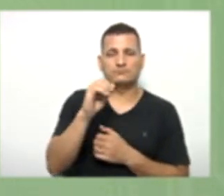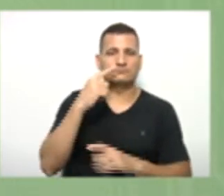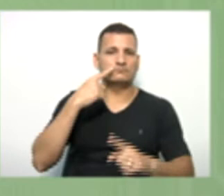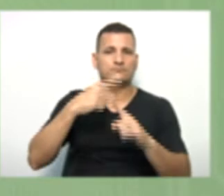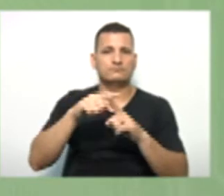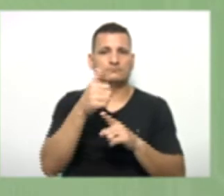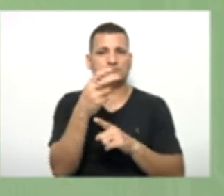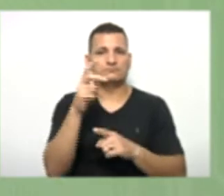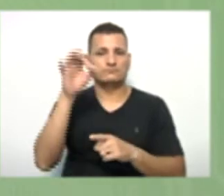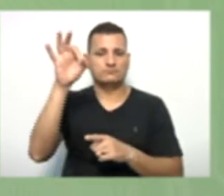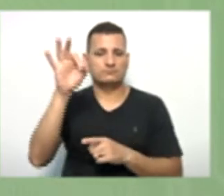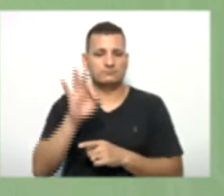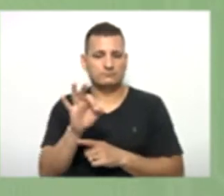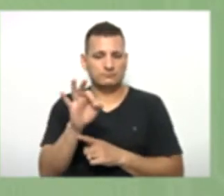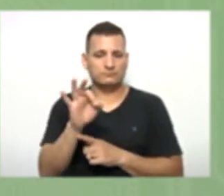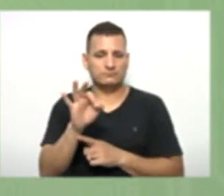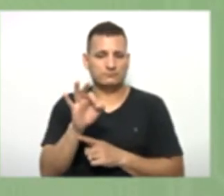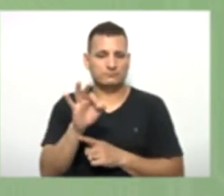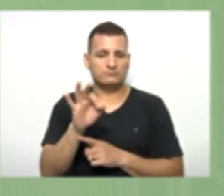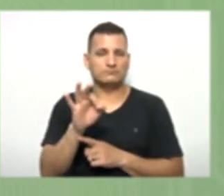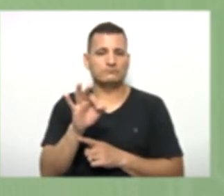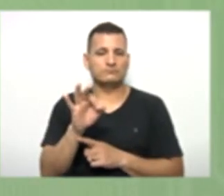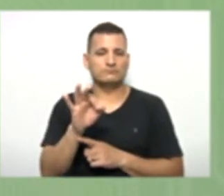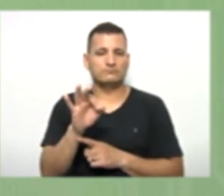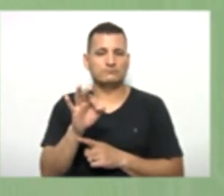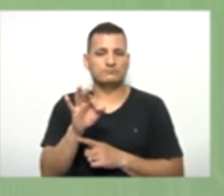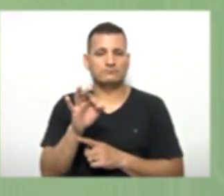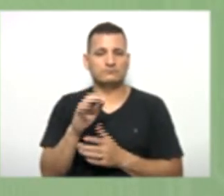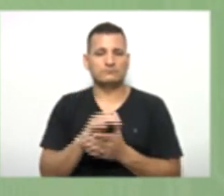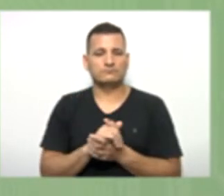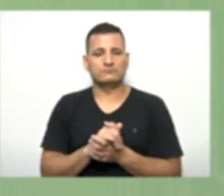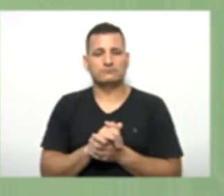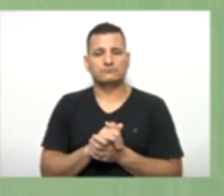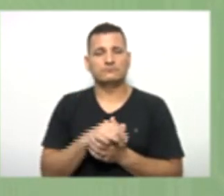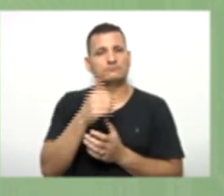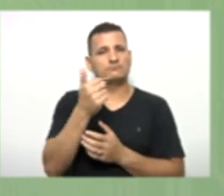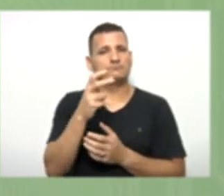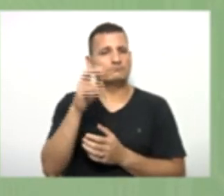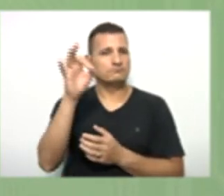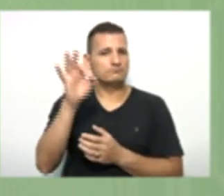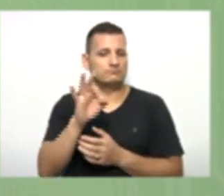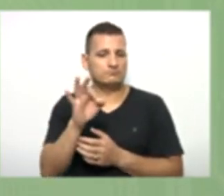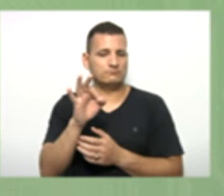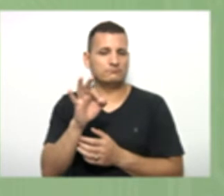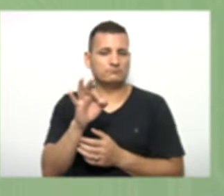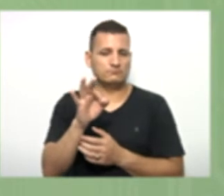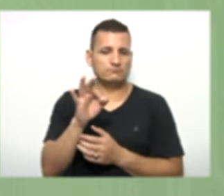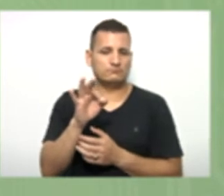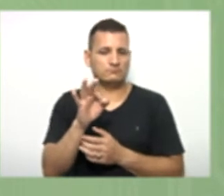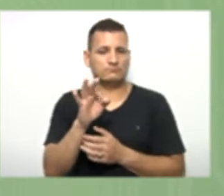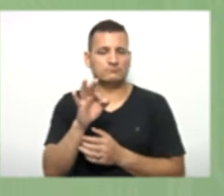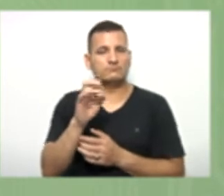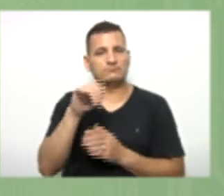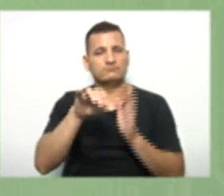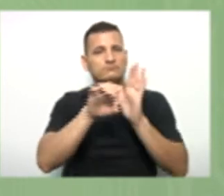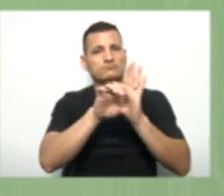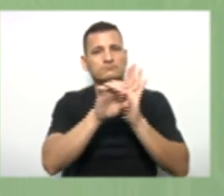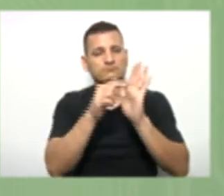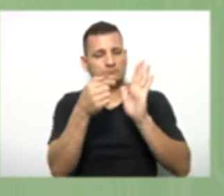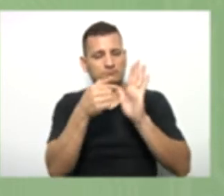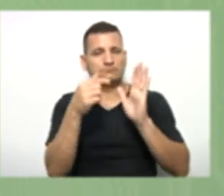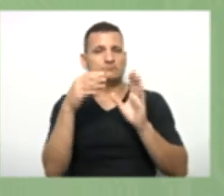o percentual da reserva conforme o estatuto, o percentual de 15%, pessoal. Lembrando que é o estatuto que prevê